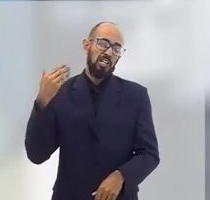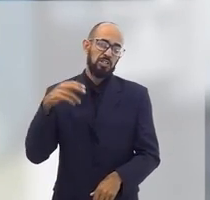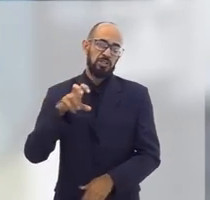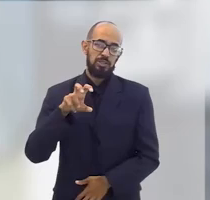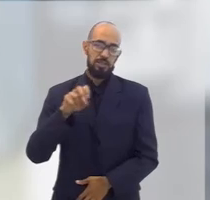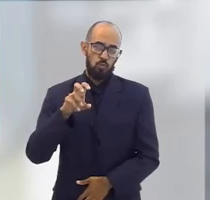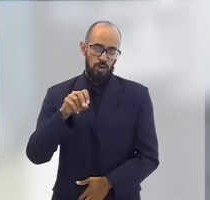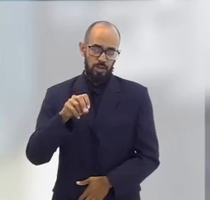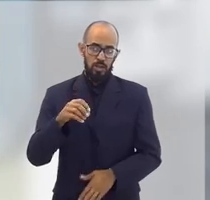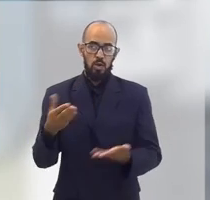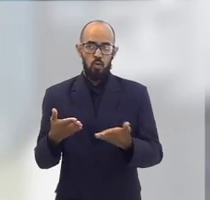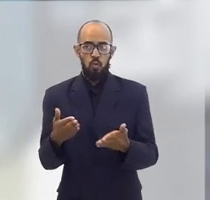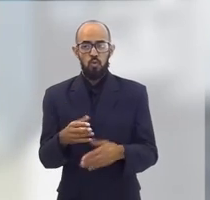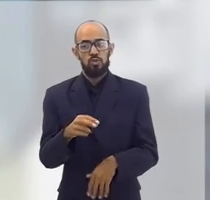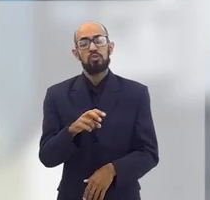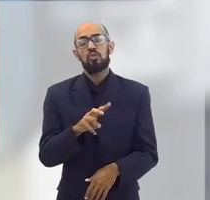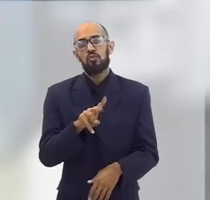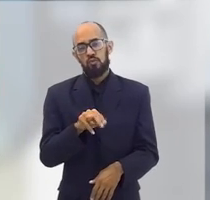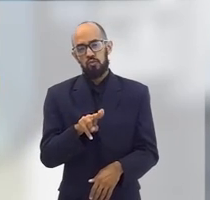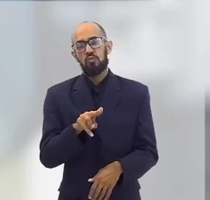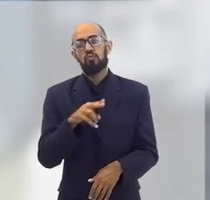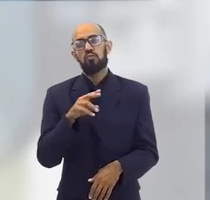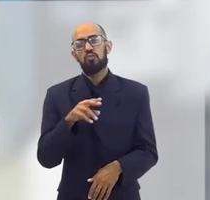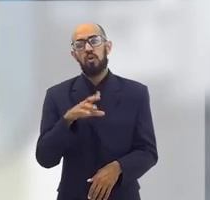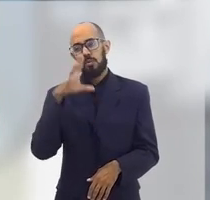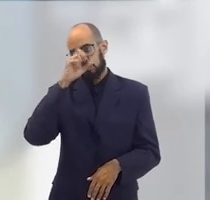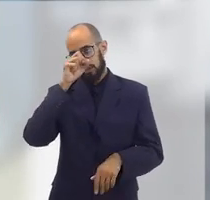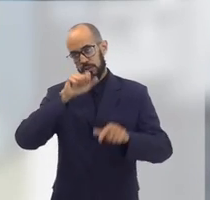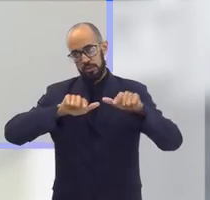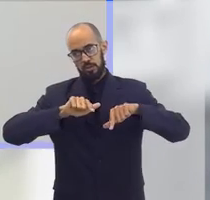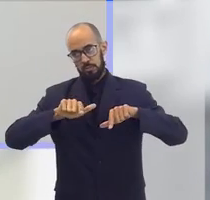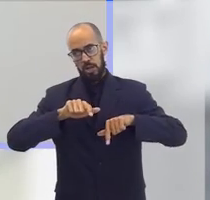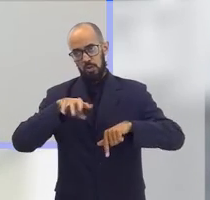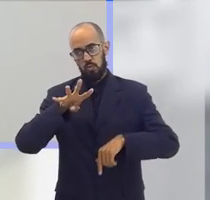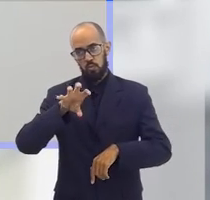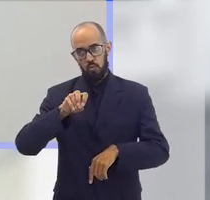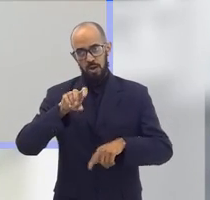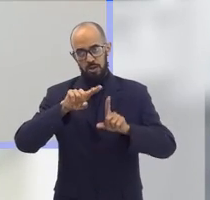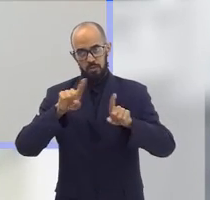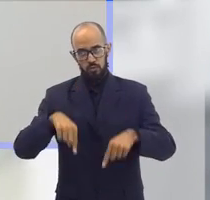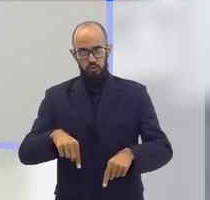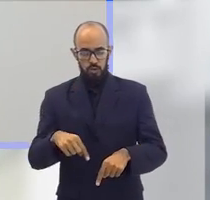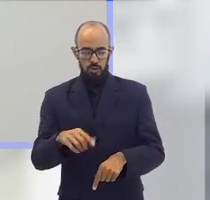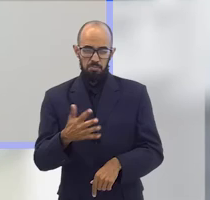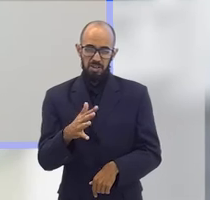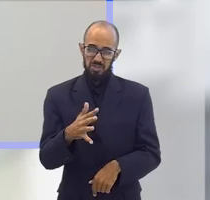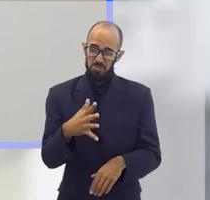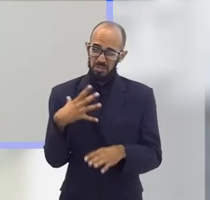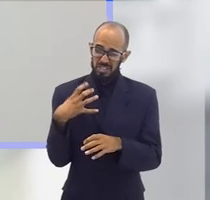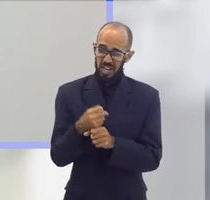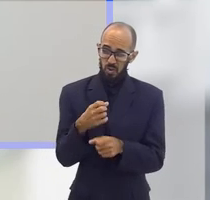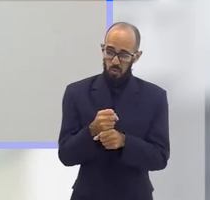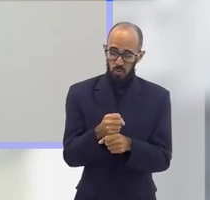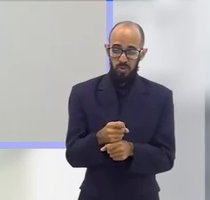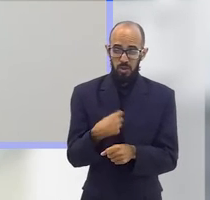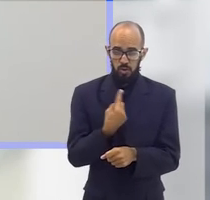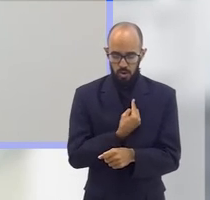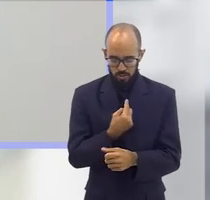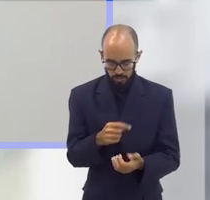recontratarei, voltarei a ter no meu quadro cheio 40. Tá? Essa é mais ou menos a conta que a gente está